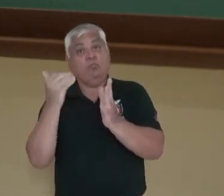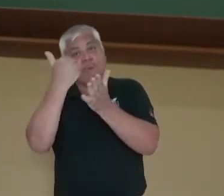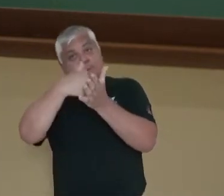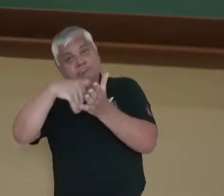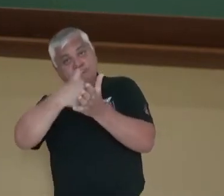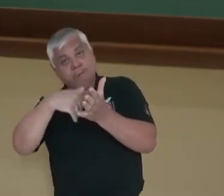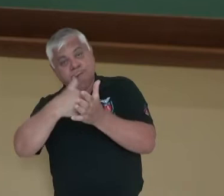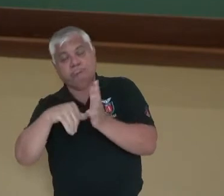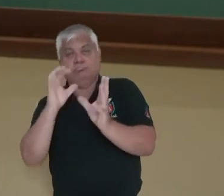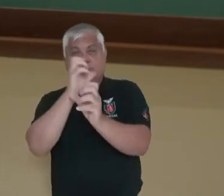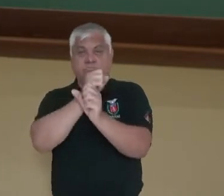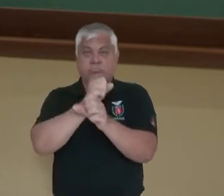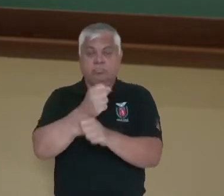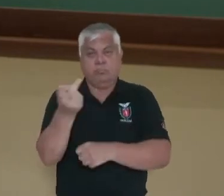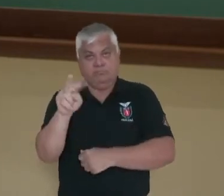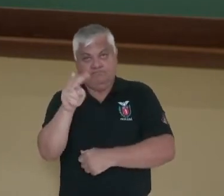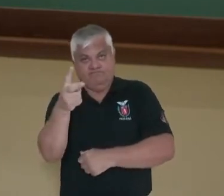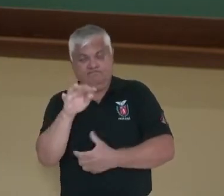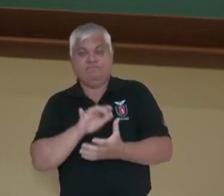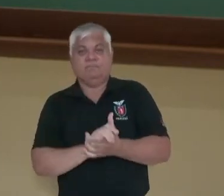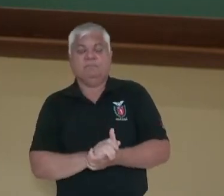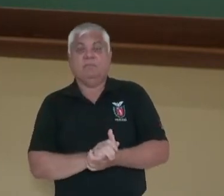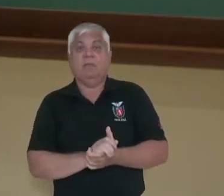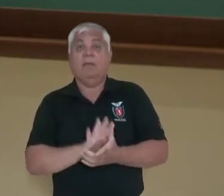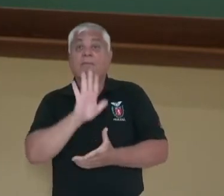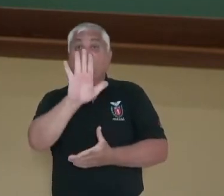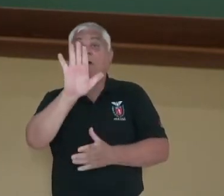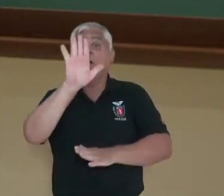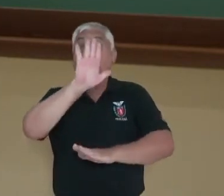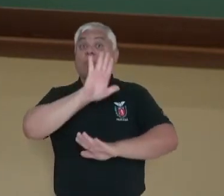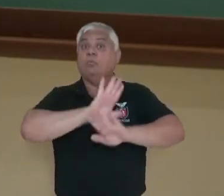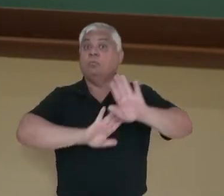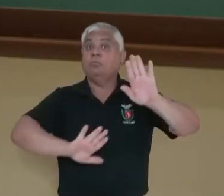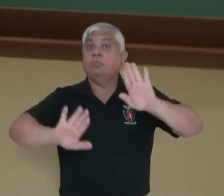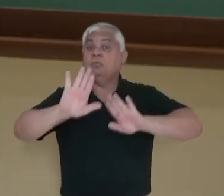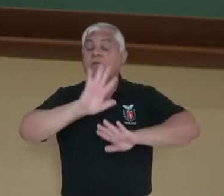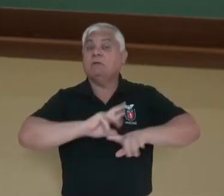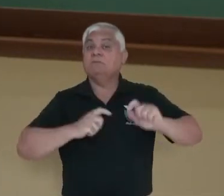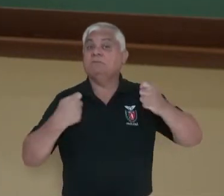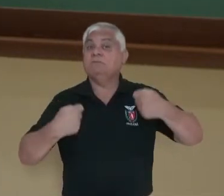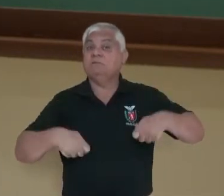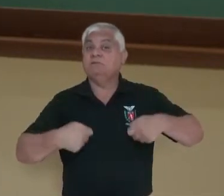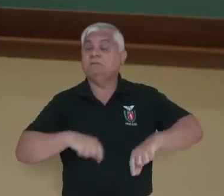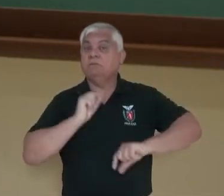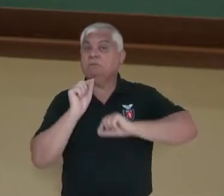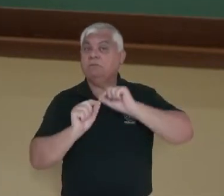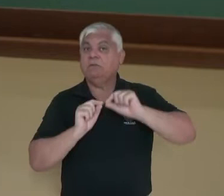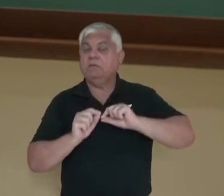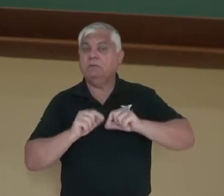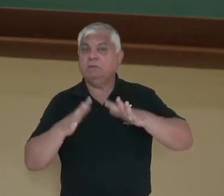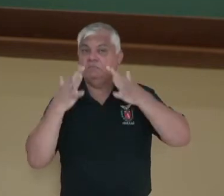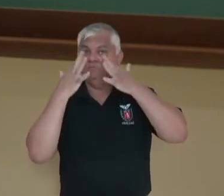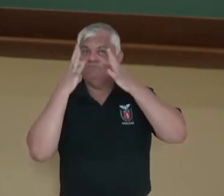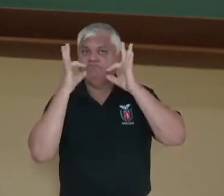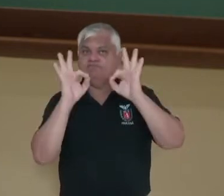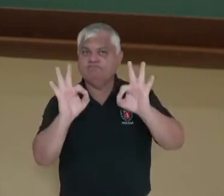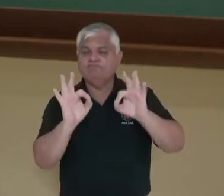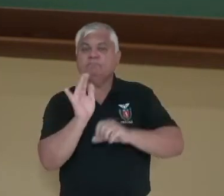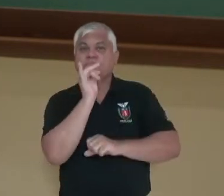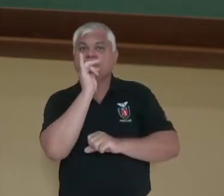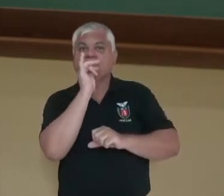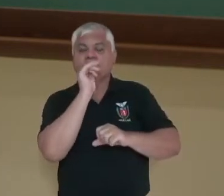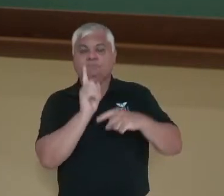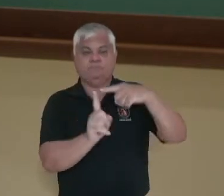subtraí, ok? O único cuidado que devemos ter, pessoal, o único cuidado que a gente deve tomar é somar